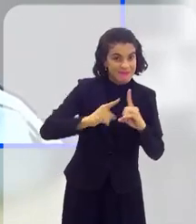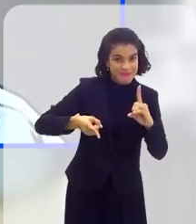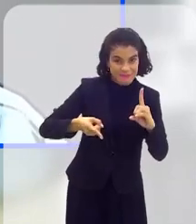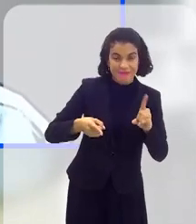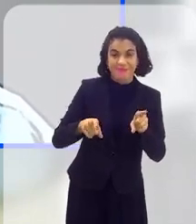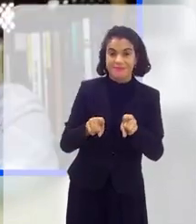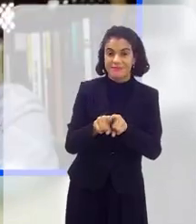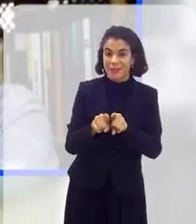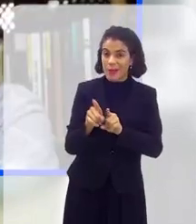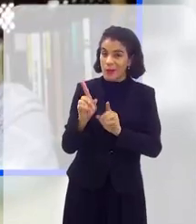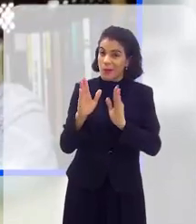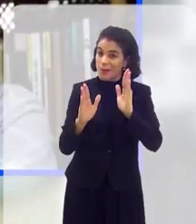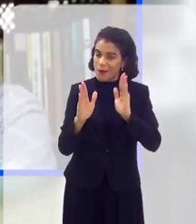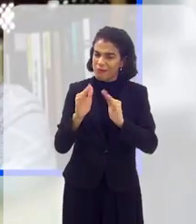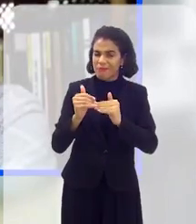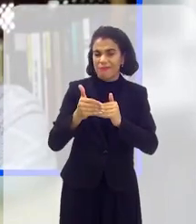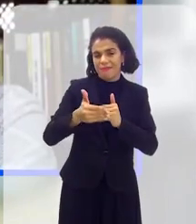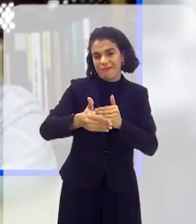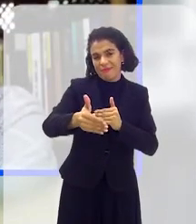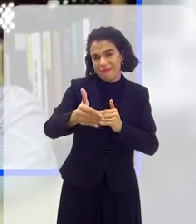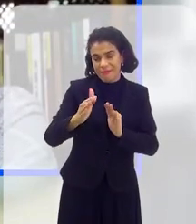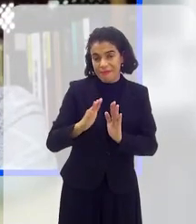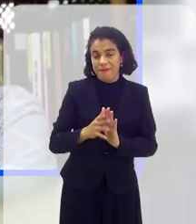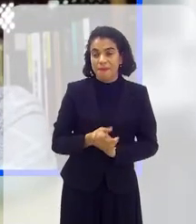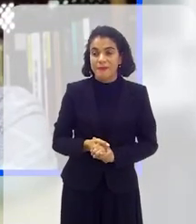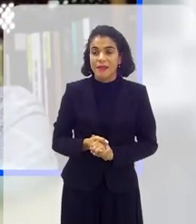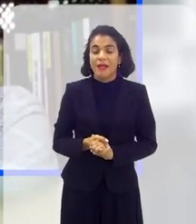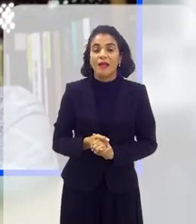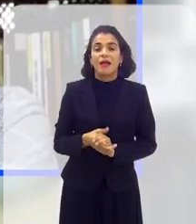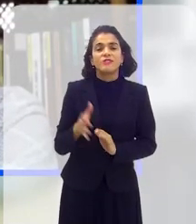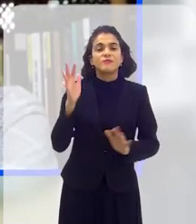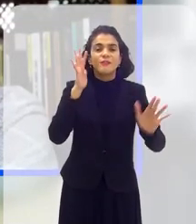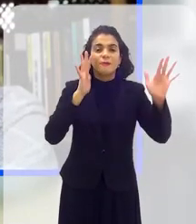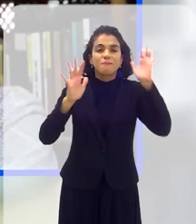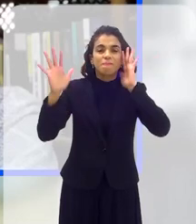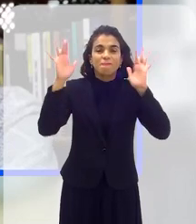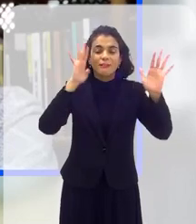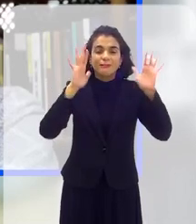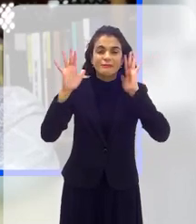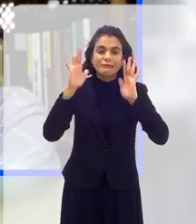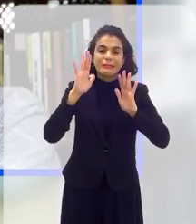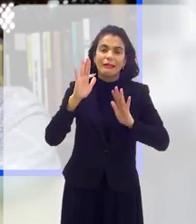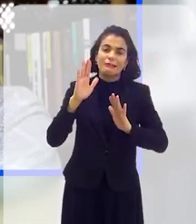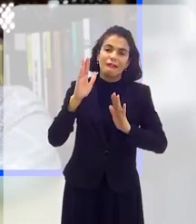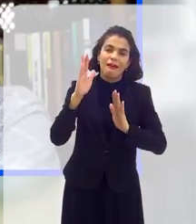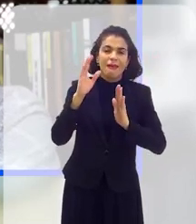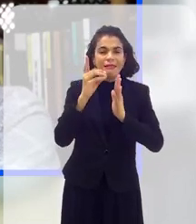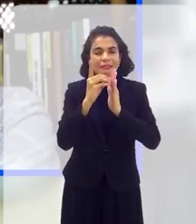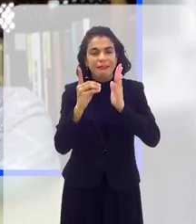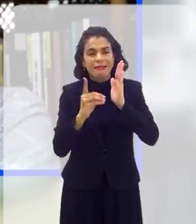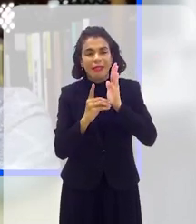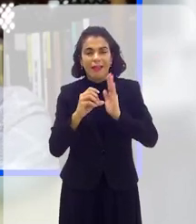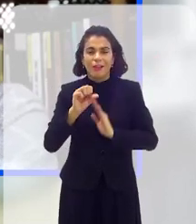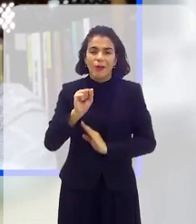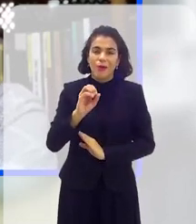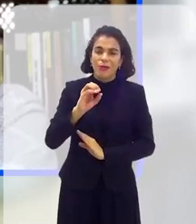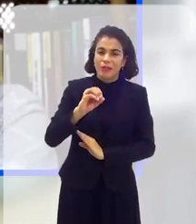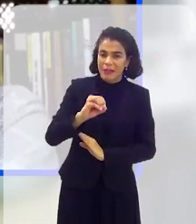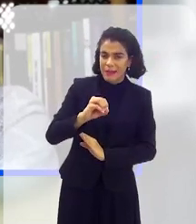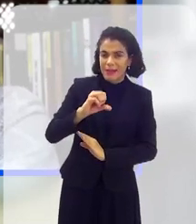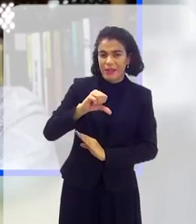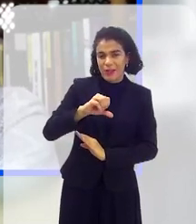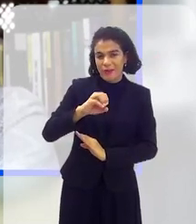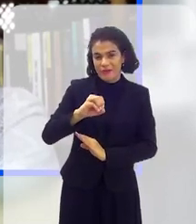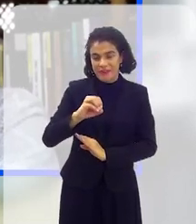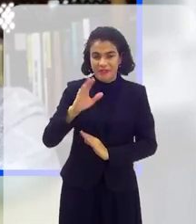transparecer. Isso um pouquinho uma época um pouquinho mais para frente. Eu escrevi imaginando numa época dos anos 80, anos 90,